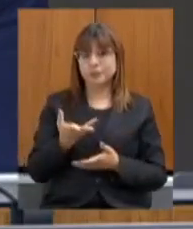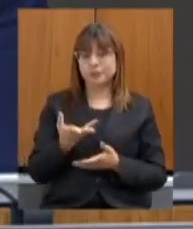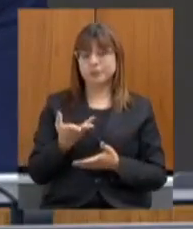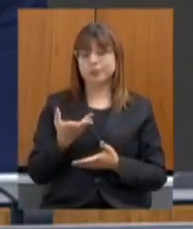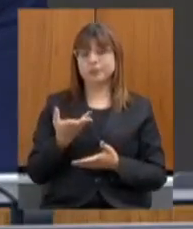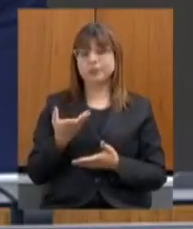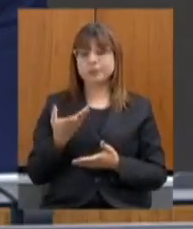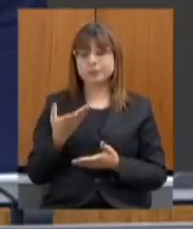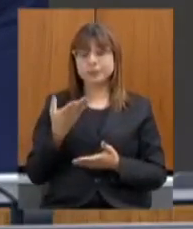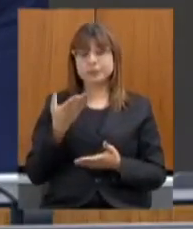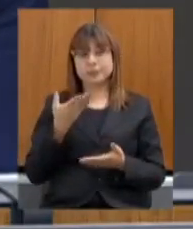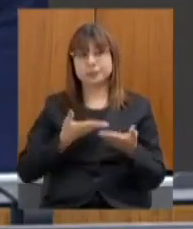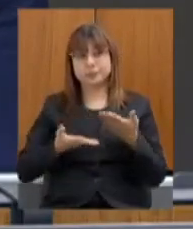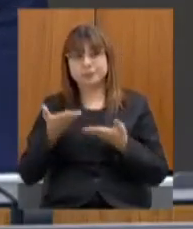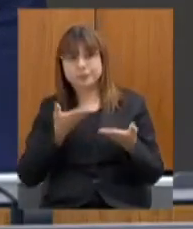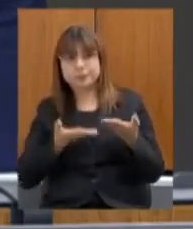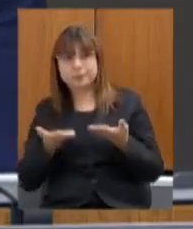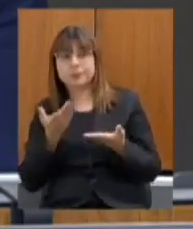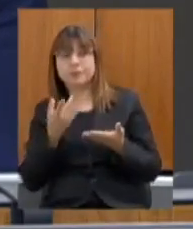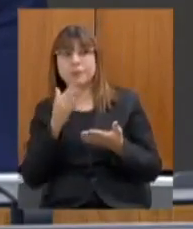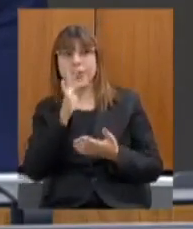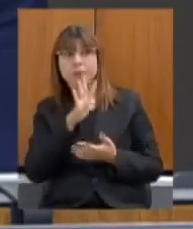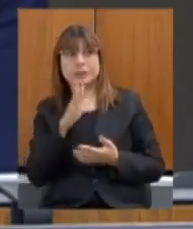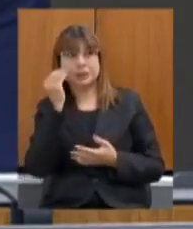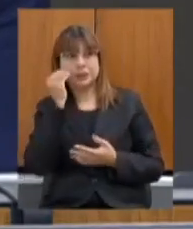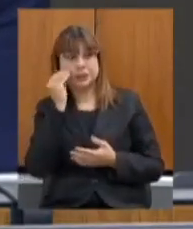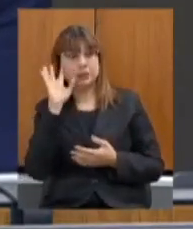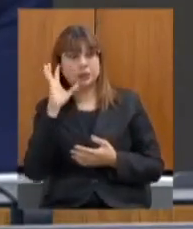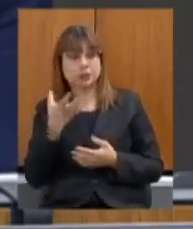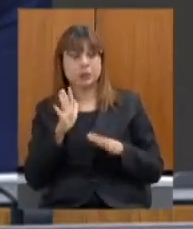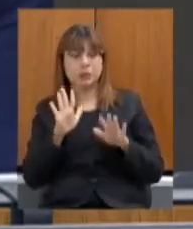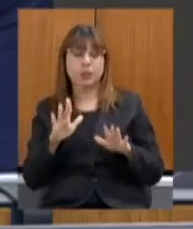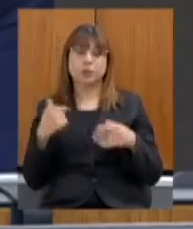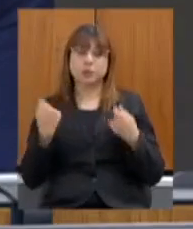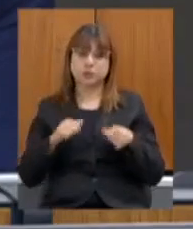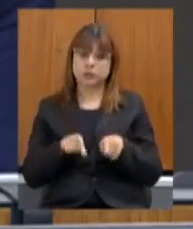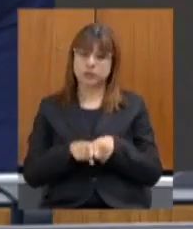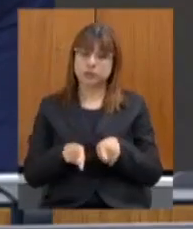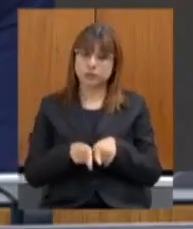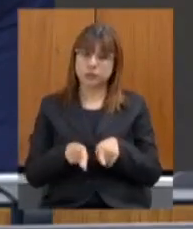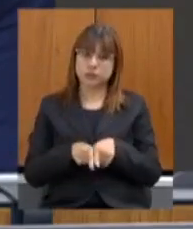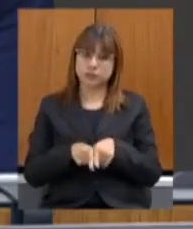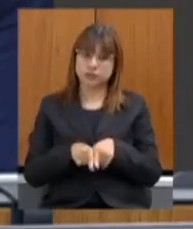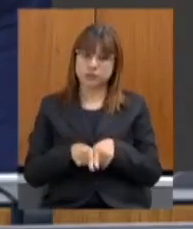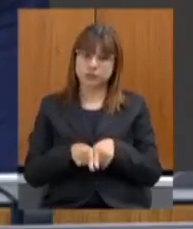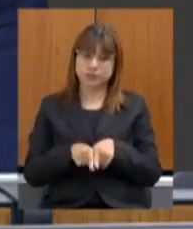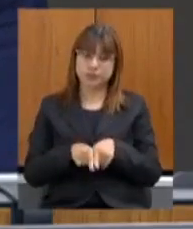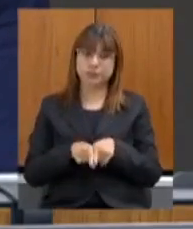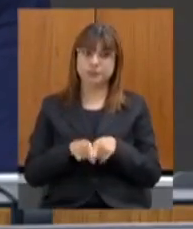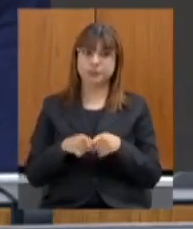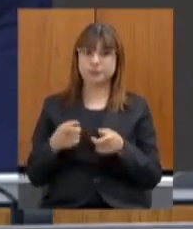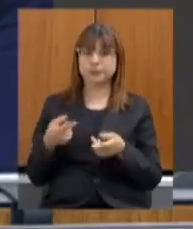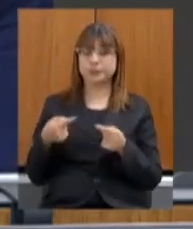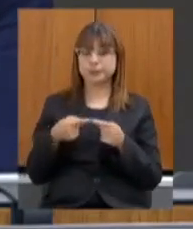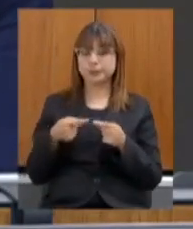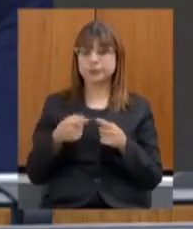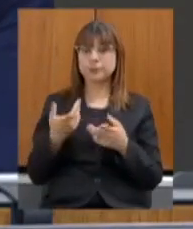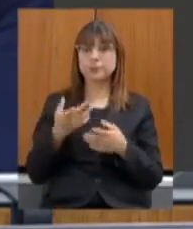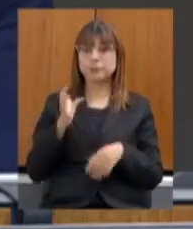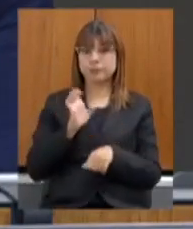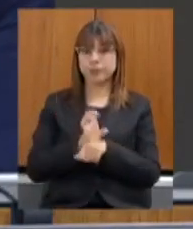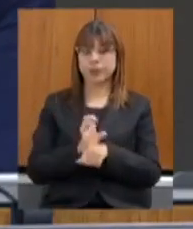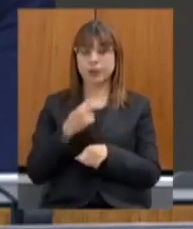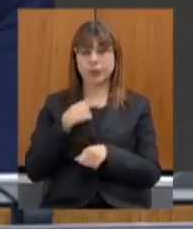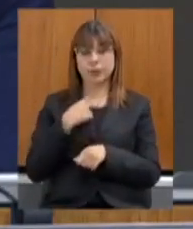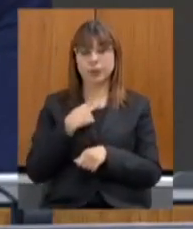governo federal de forma mais combativa e buscar alternativas. Mas nós também temos as nossas próprias condições aqui no nosso Estado e acho que nós não podemos nos